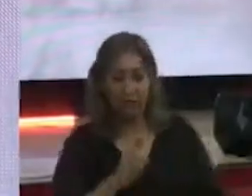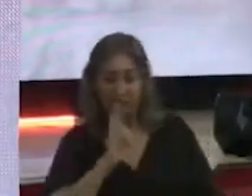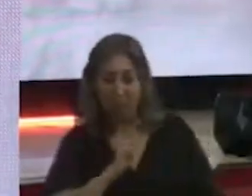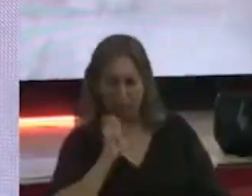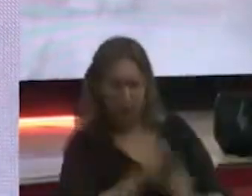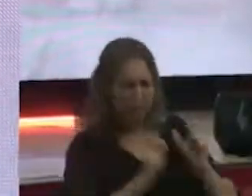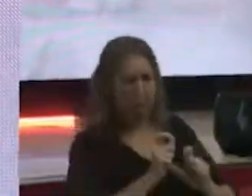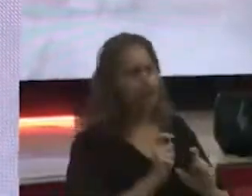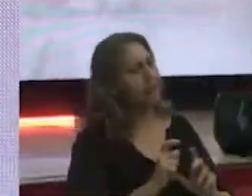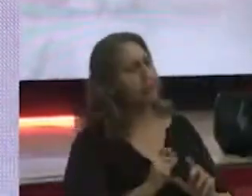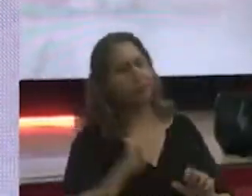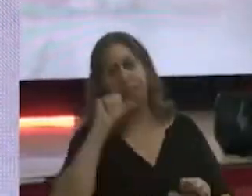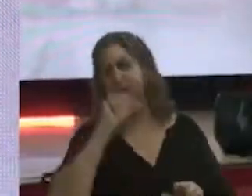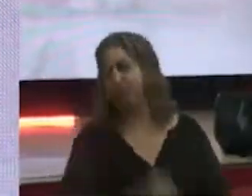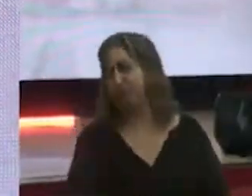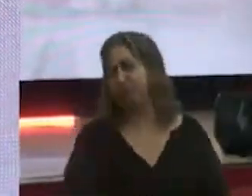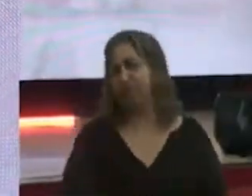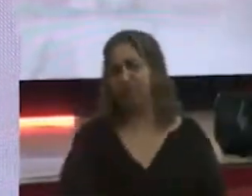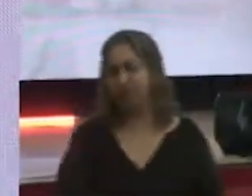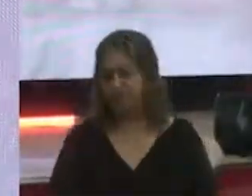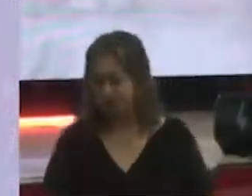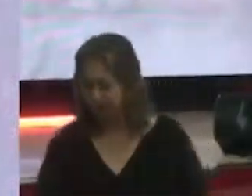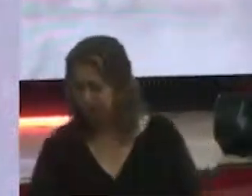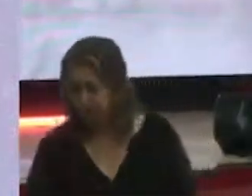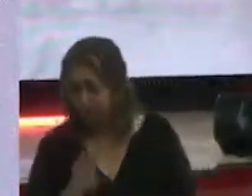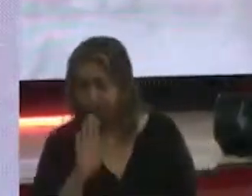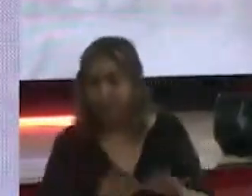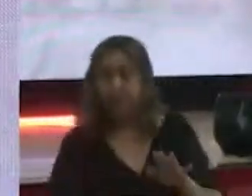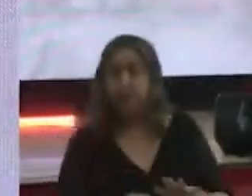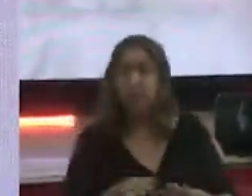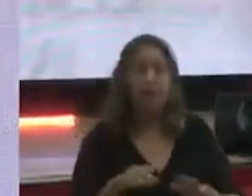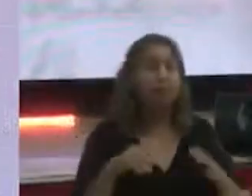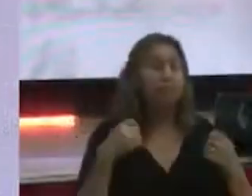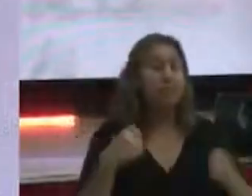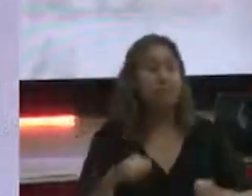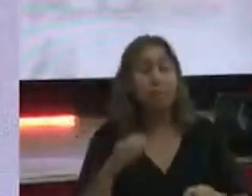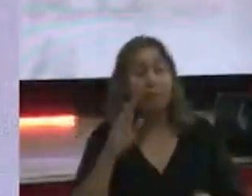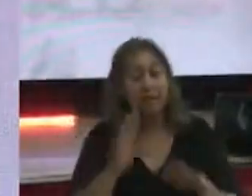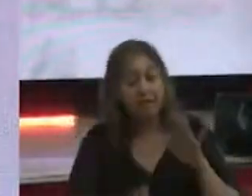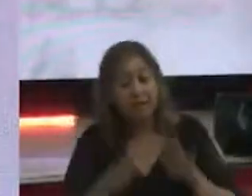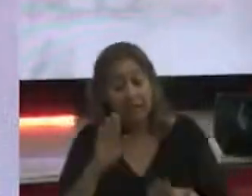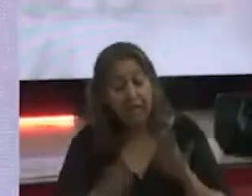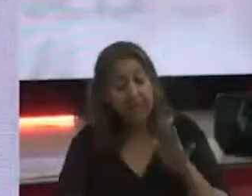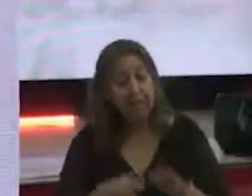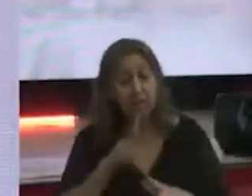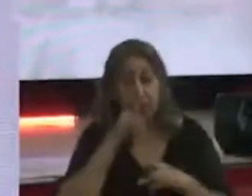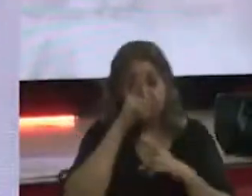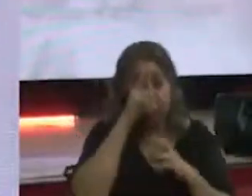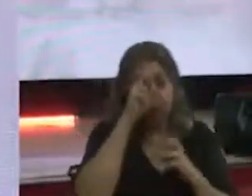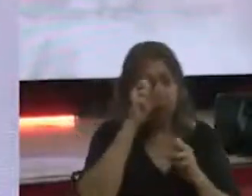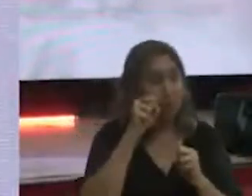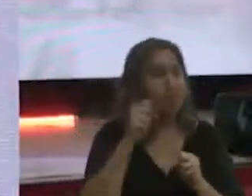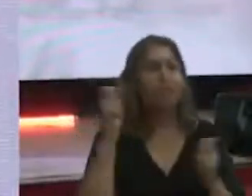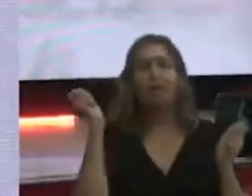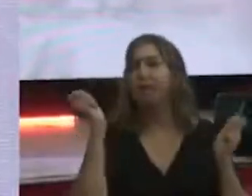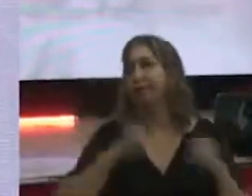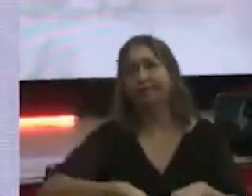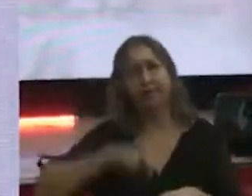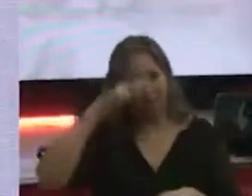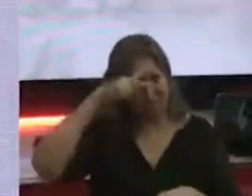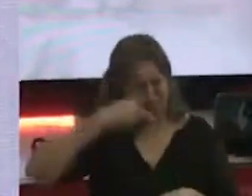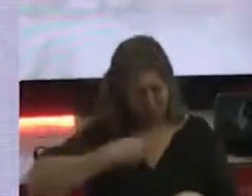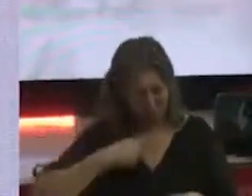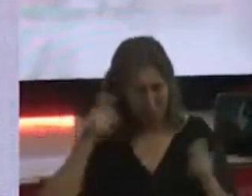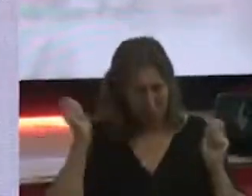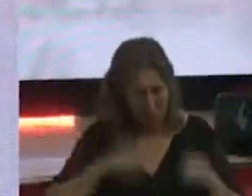isso não vai acontecer dependendo da tua força você não tem capacidade para isso você